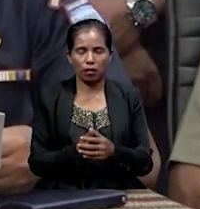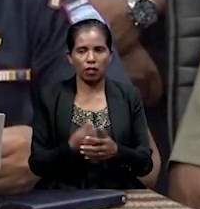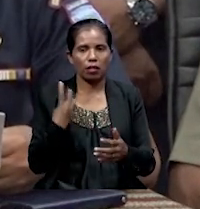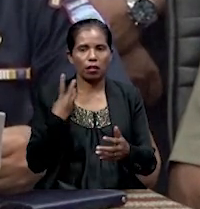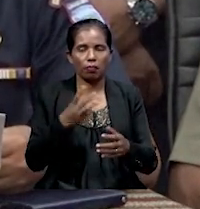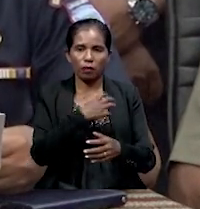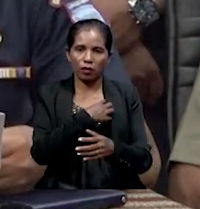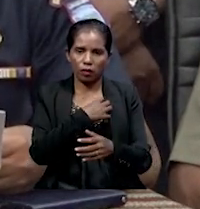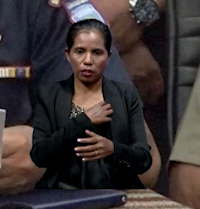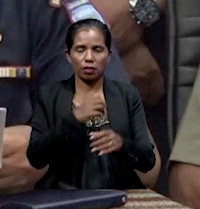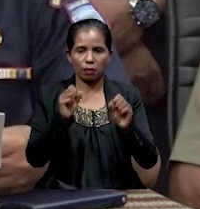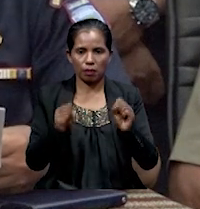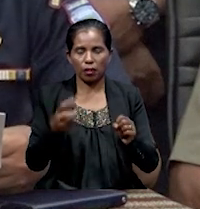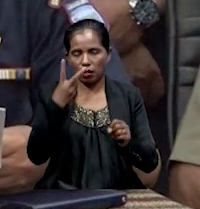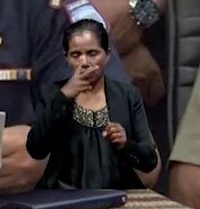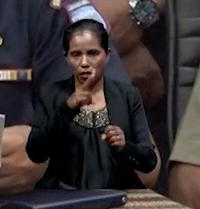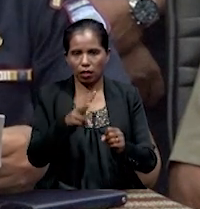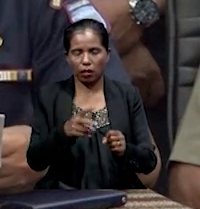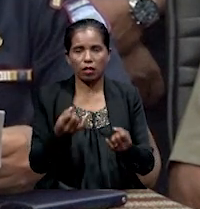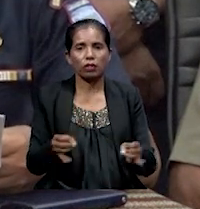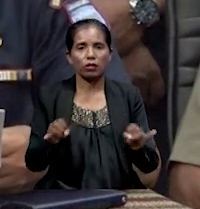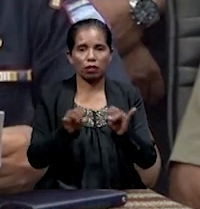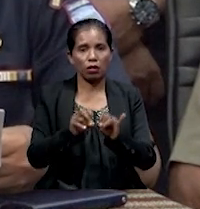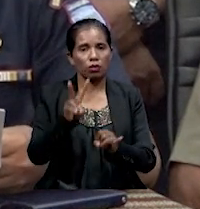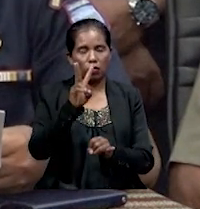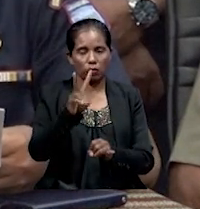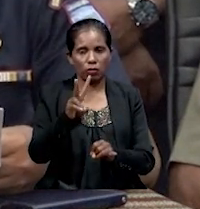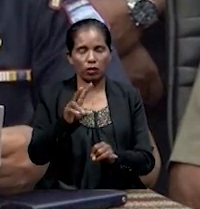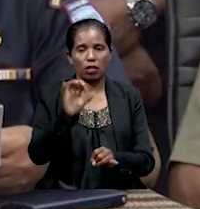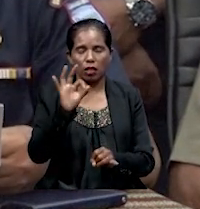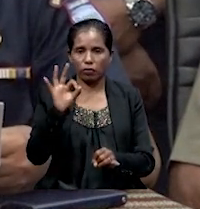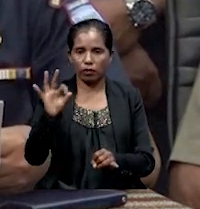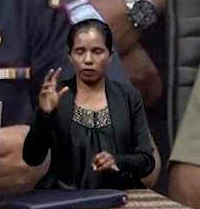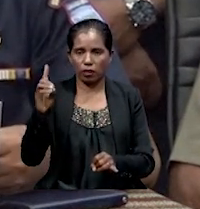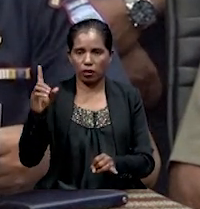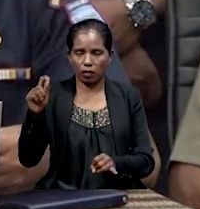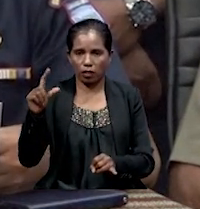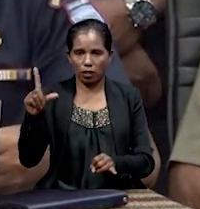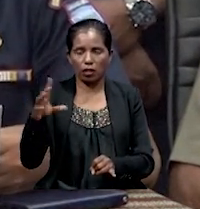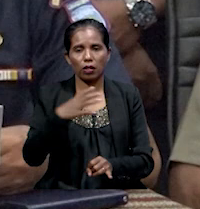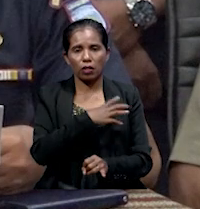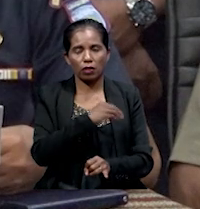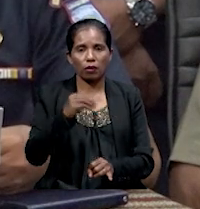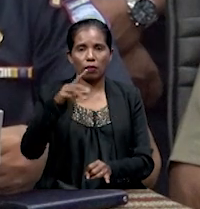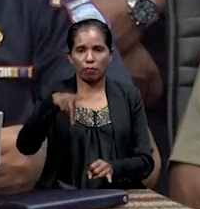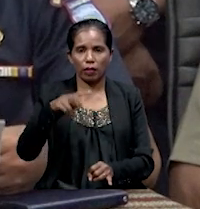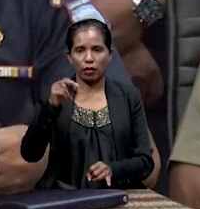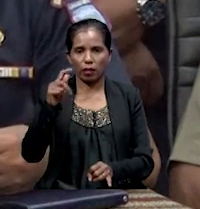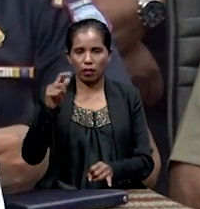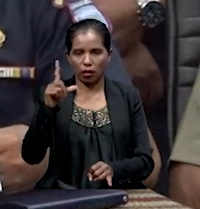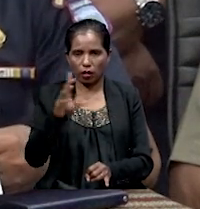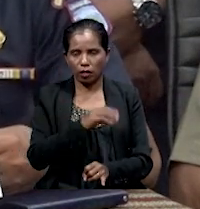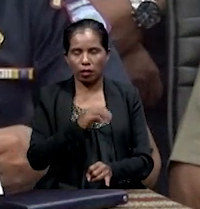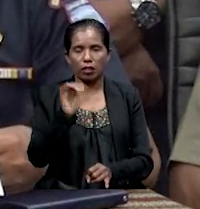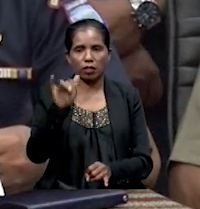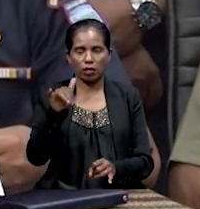idanai, instrução rua, Força Defesa, Força Defesa Nacional, no PNTL, afirma